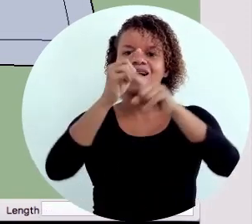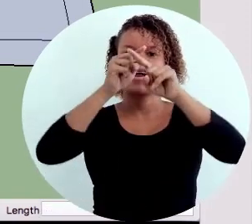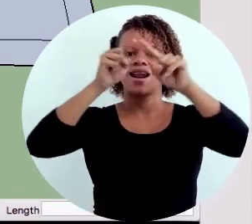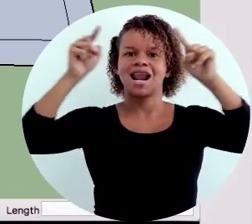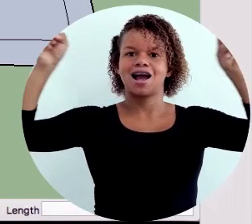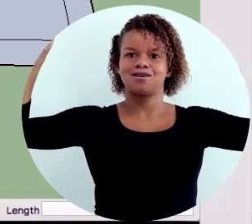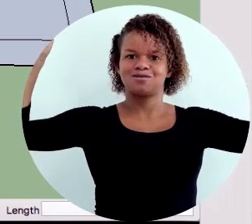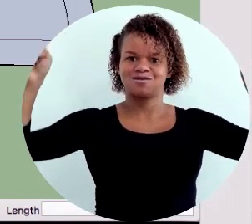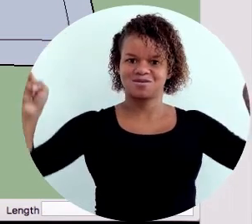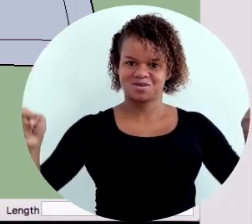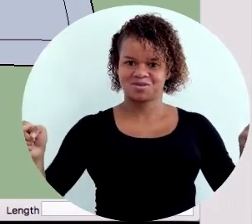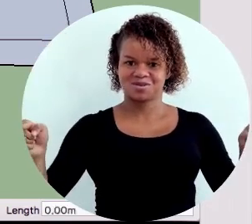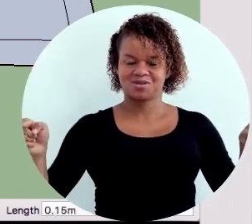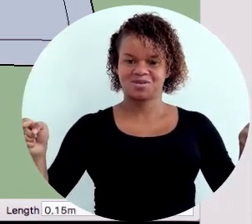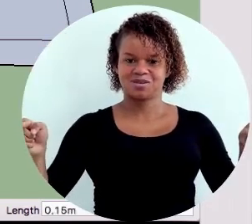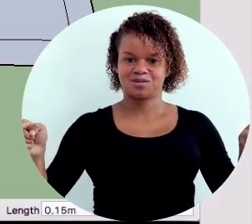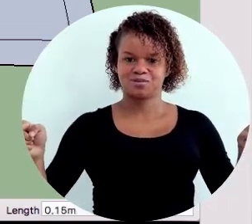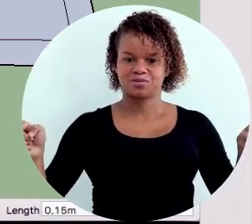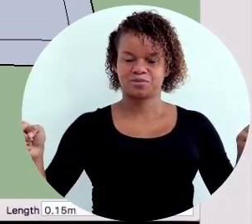para criar a largura